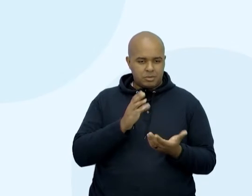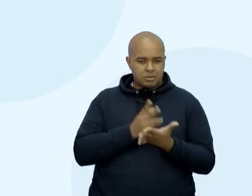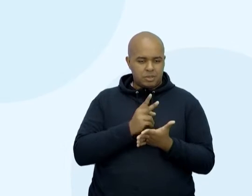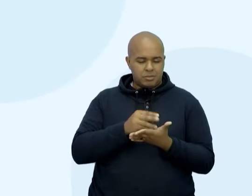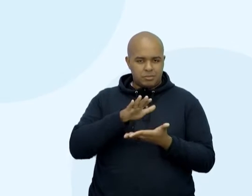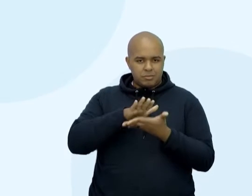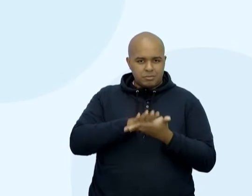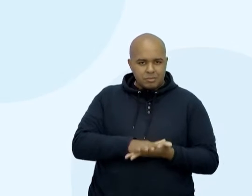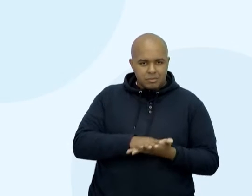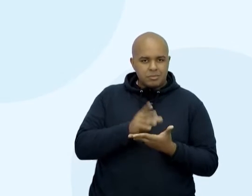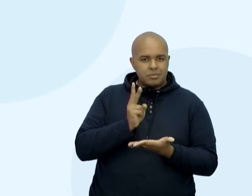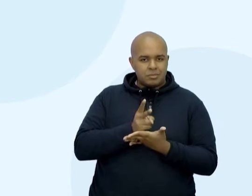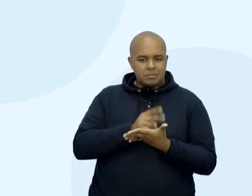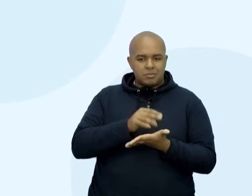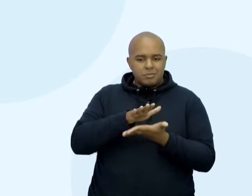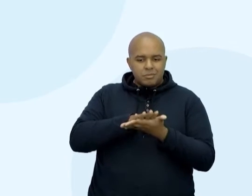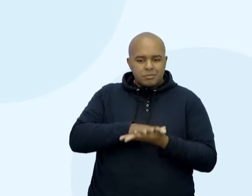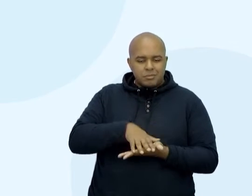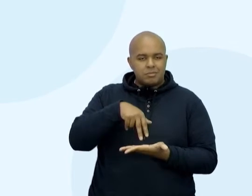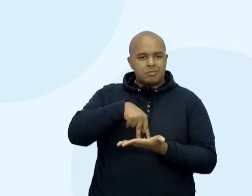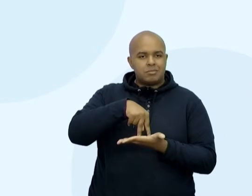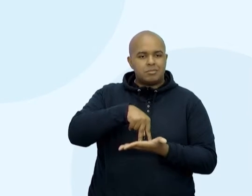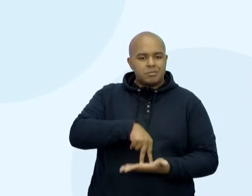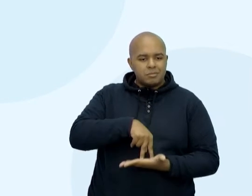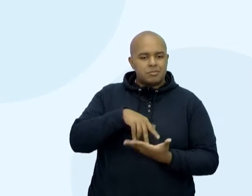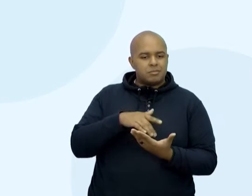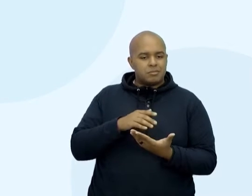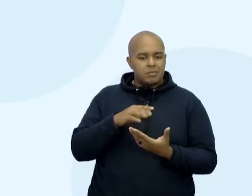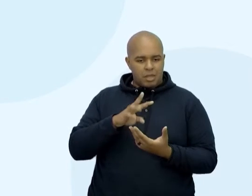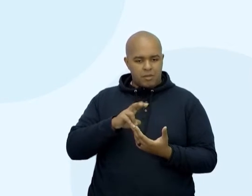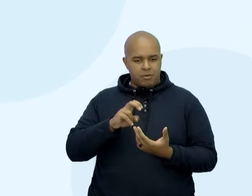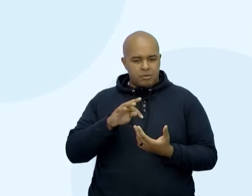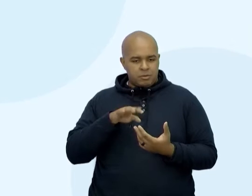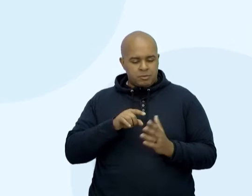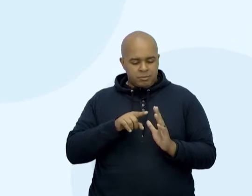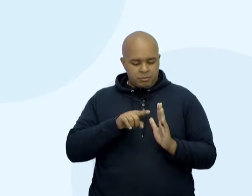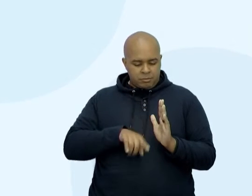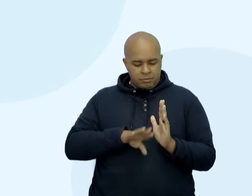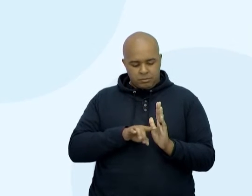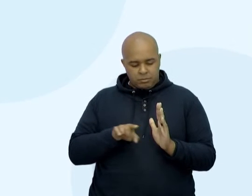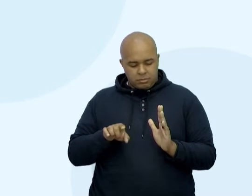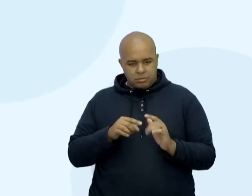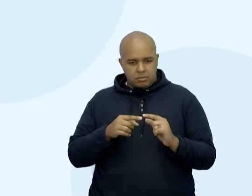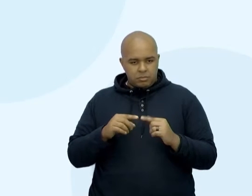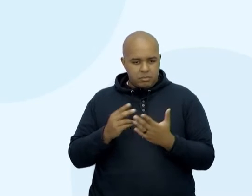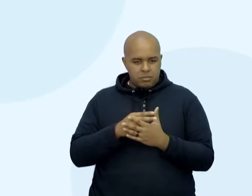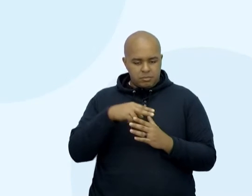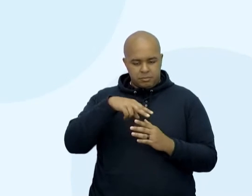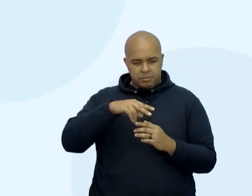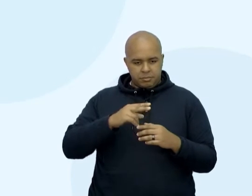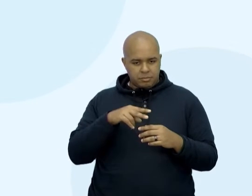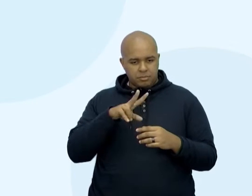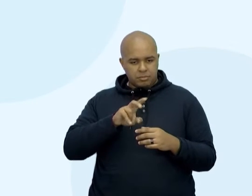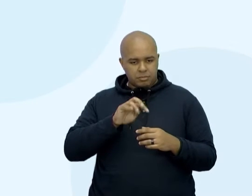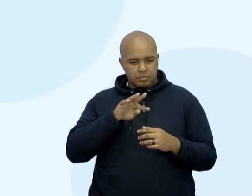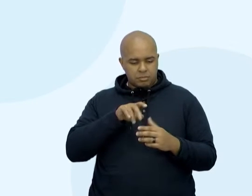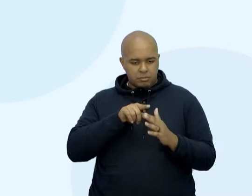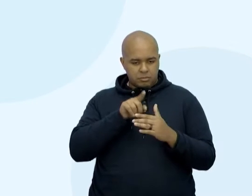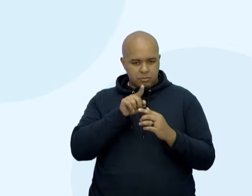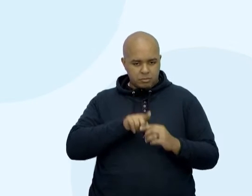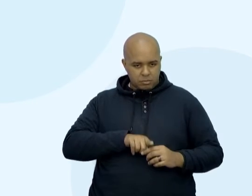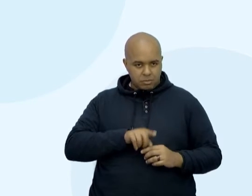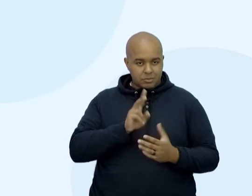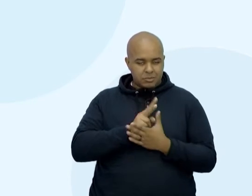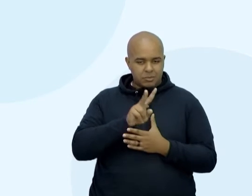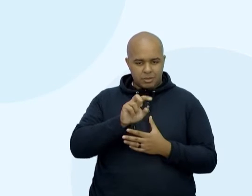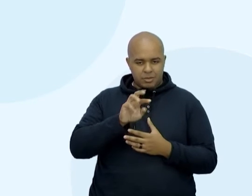para baixo, é uma grandeza vetorial, vertical para baixo indica com o vetor, é sempre vertical